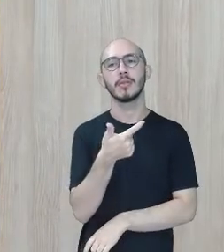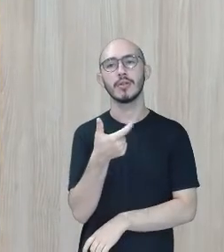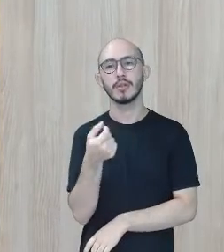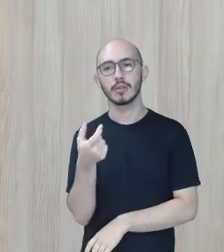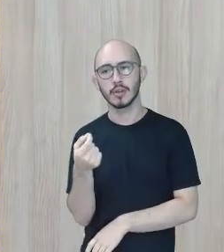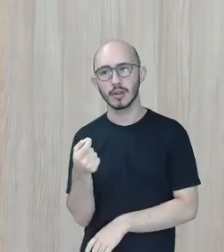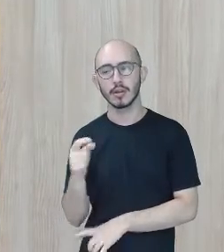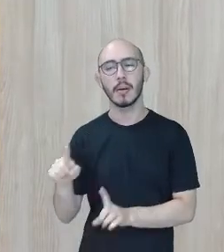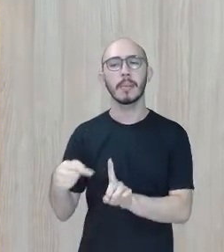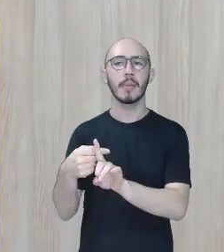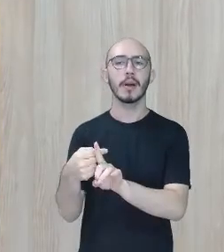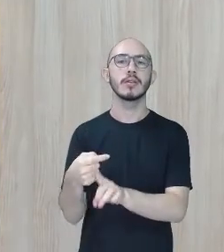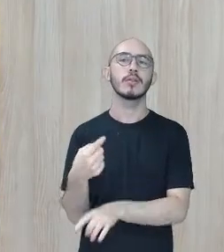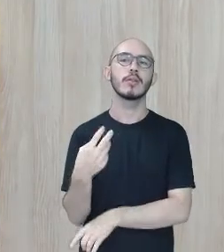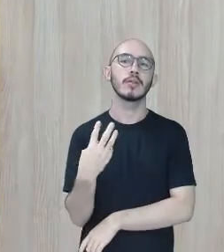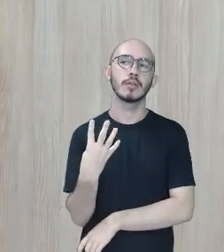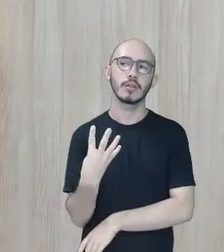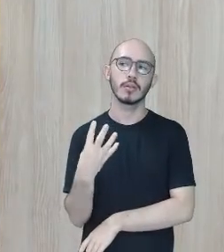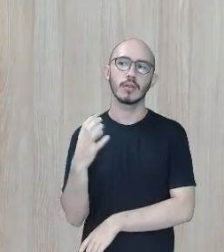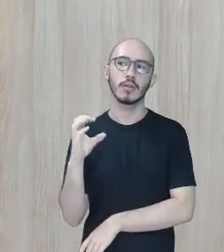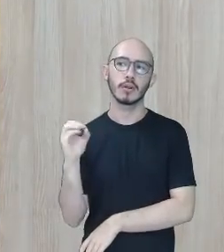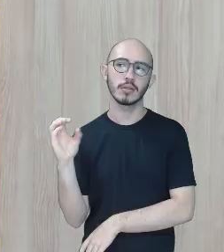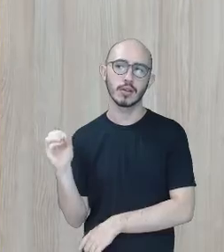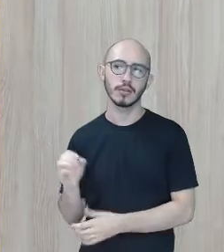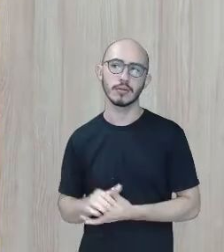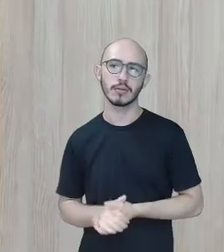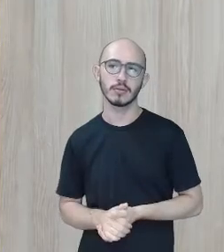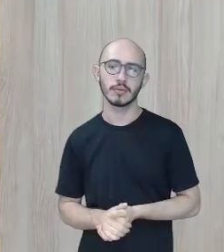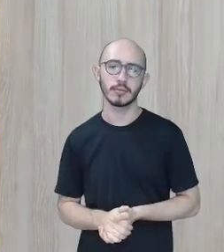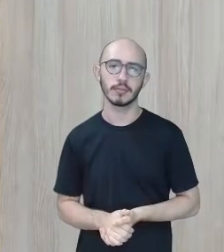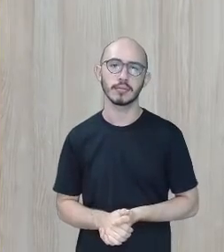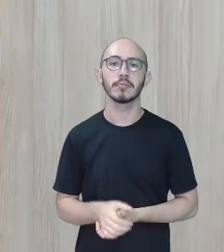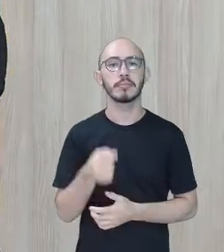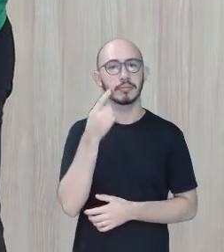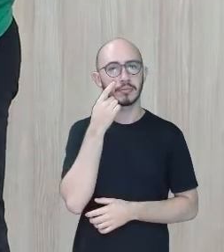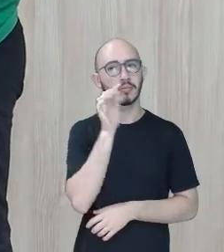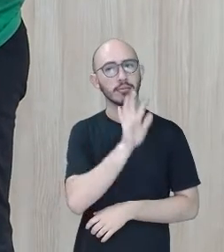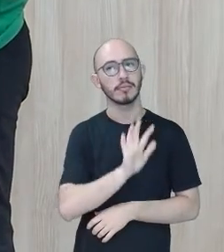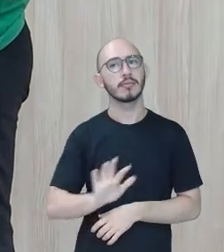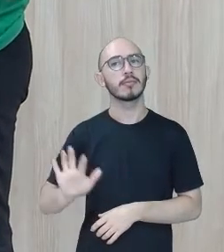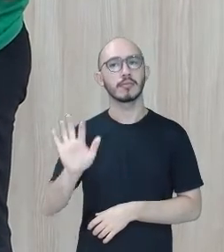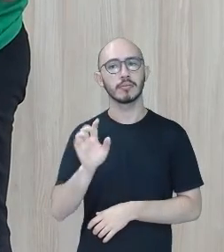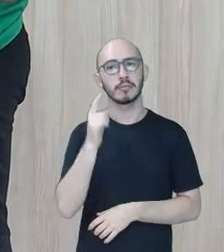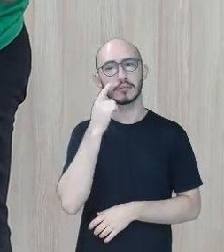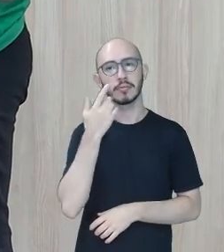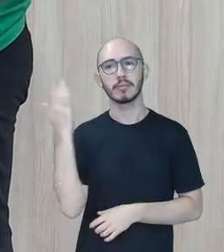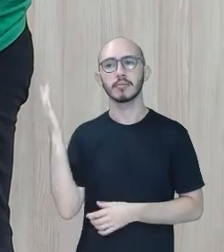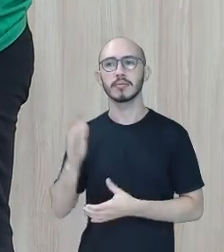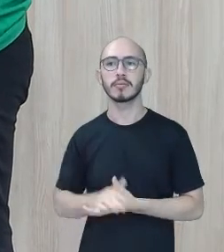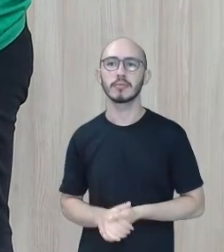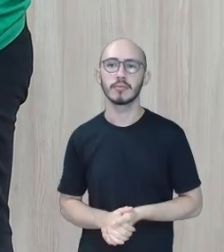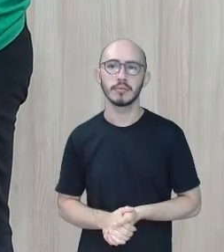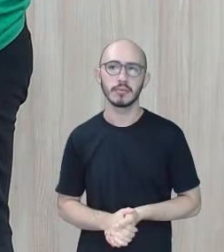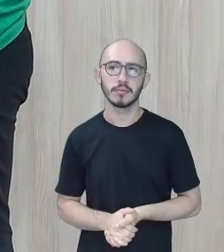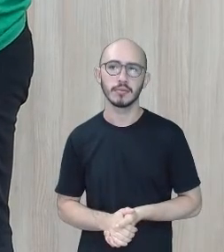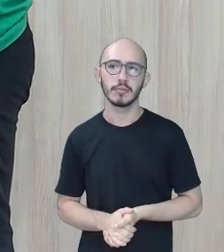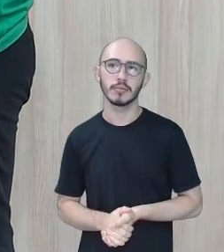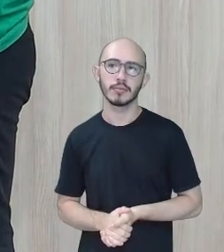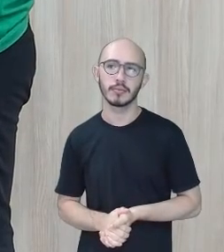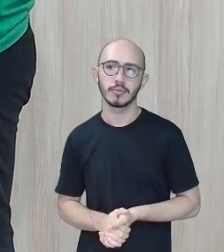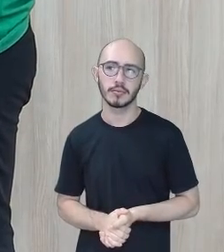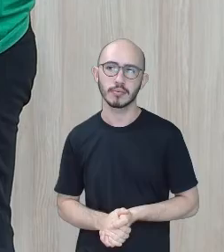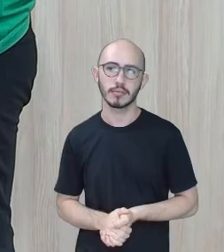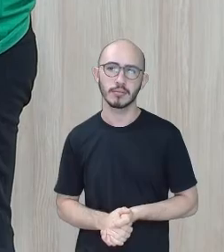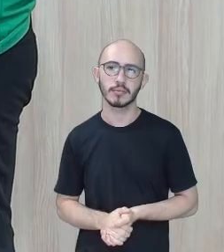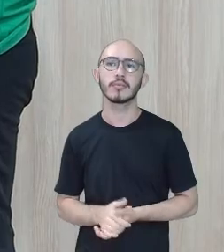1.200 mais os 400 da área do quadrado, certo? Então, eu tenho aqui, ó,